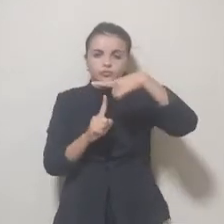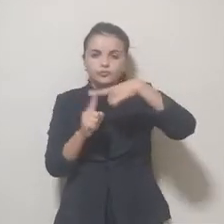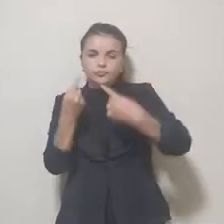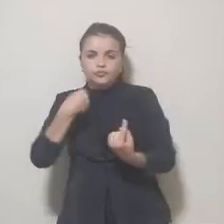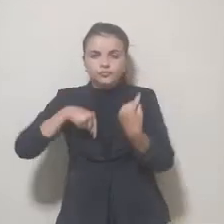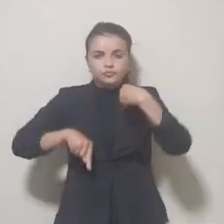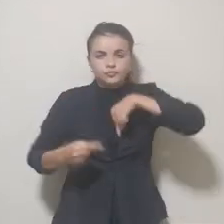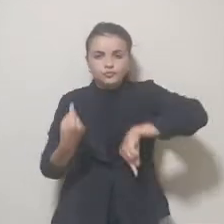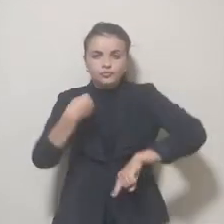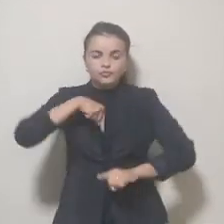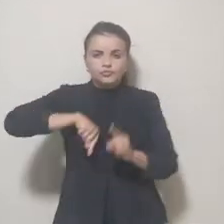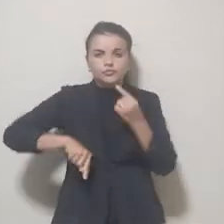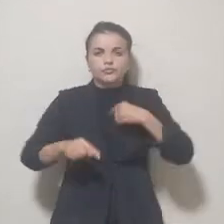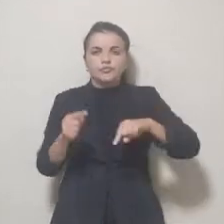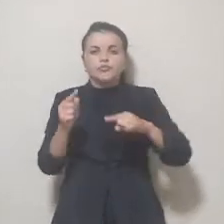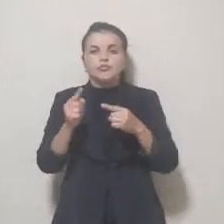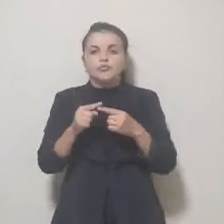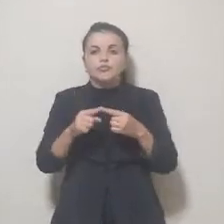os